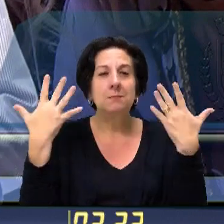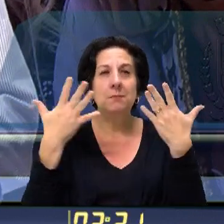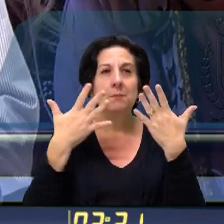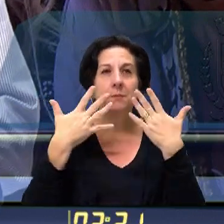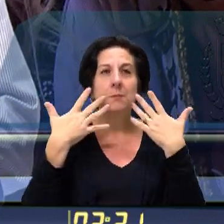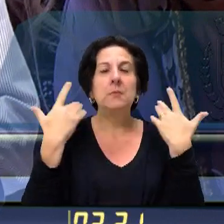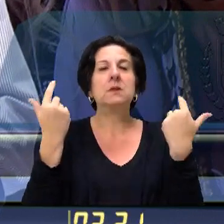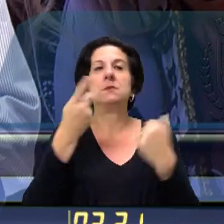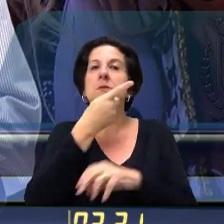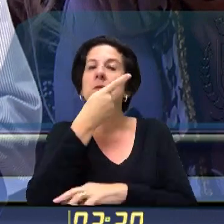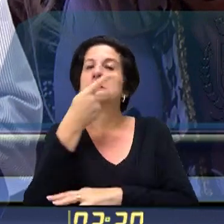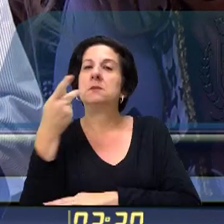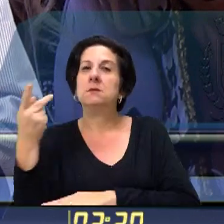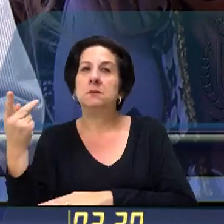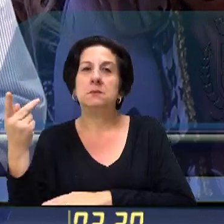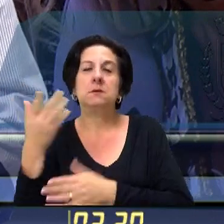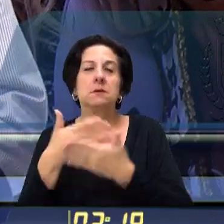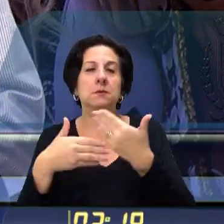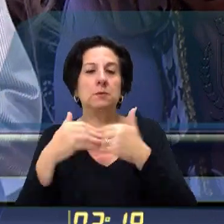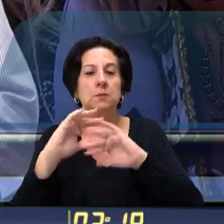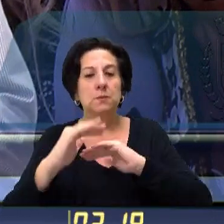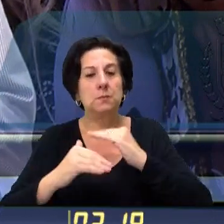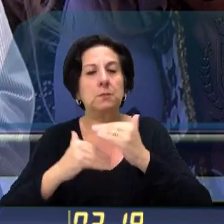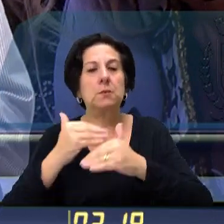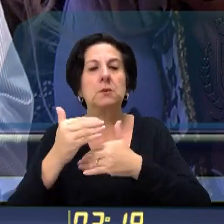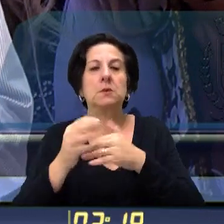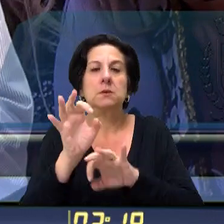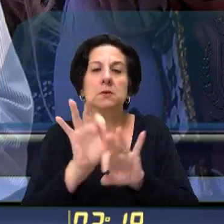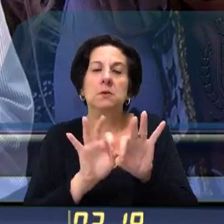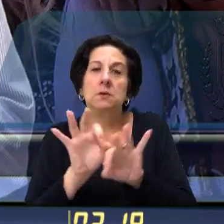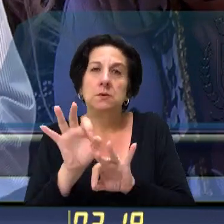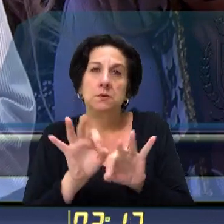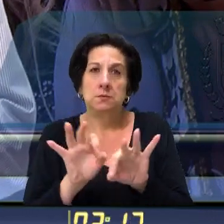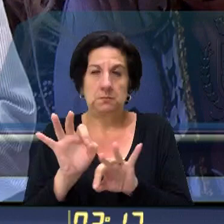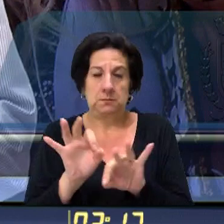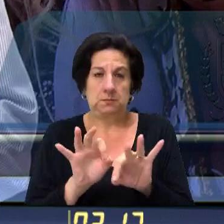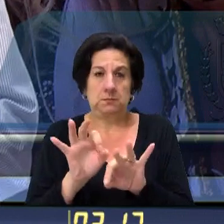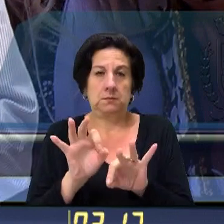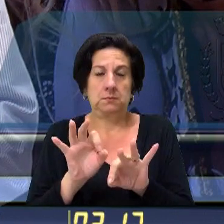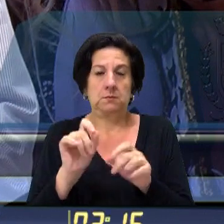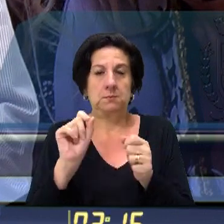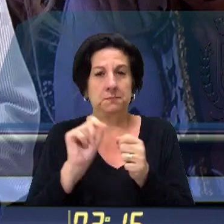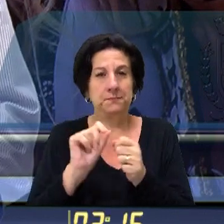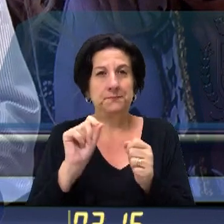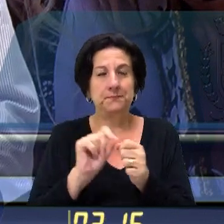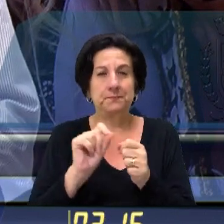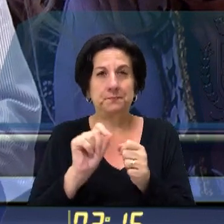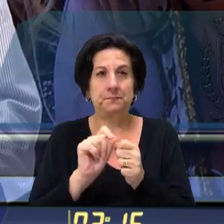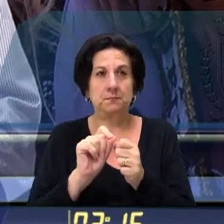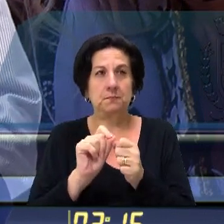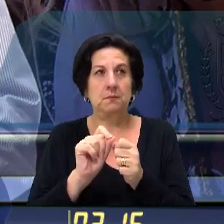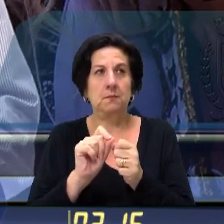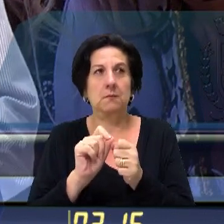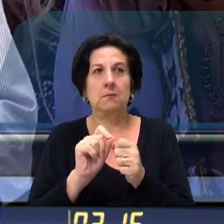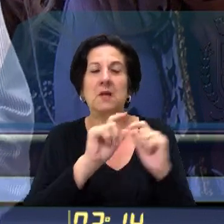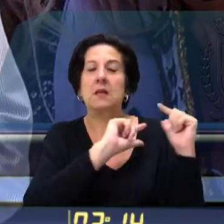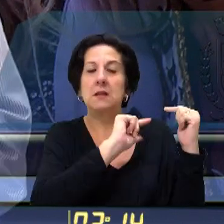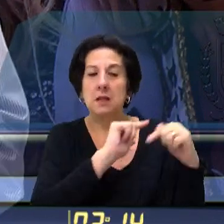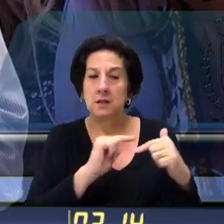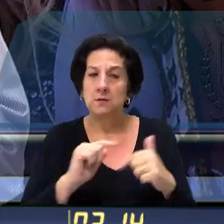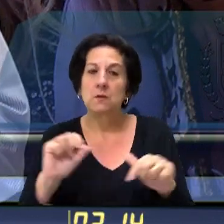aos visitantes em todo o processo da organização e realização da nossa